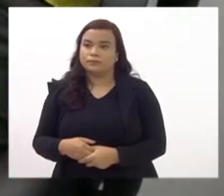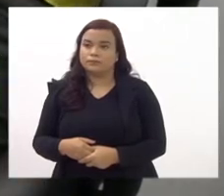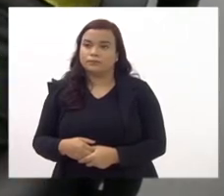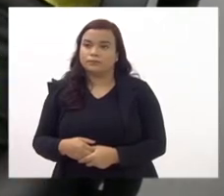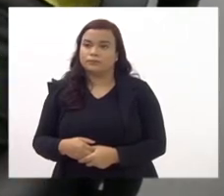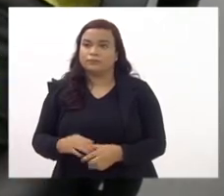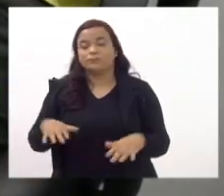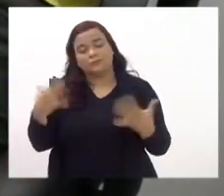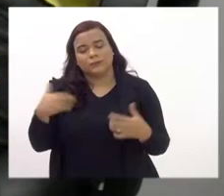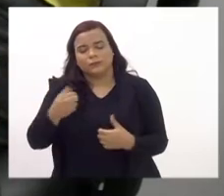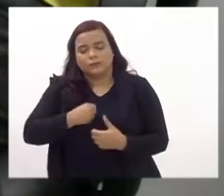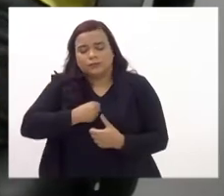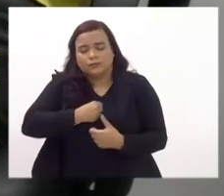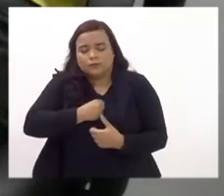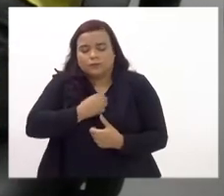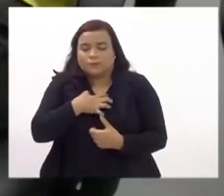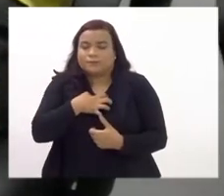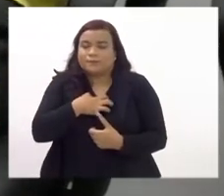é revoltante, de verdade.